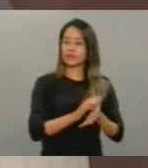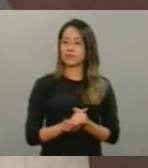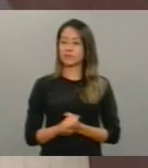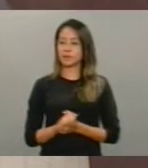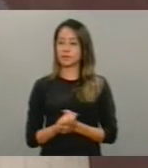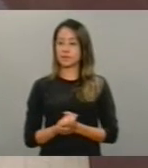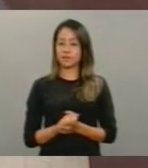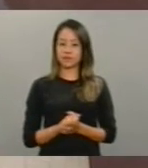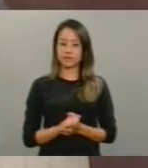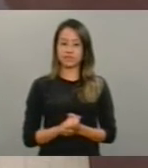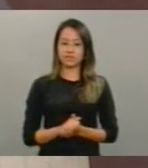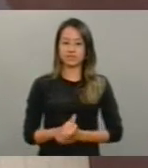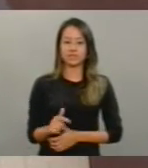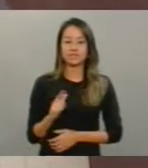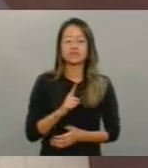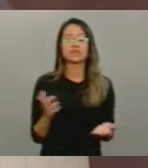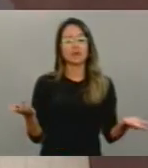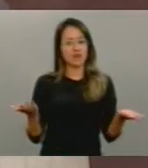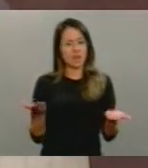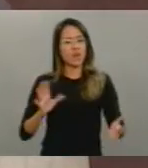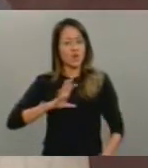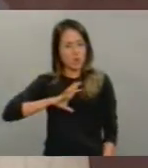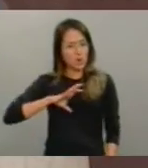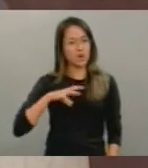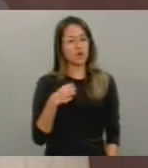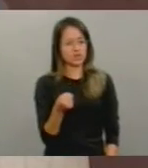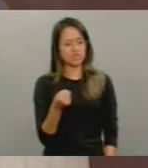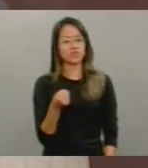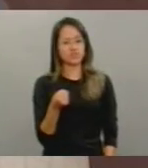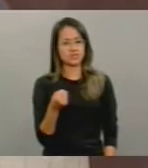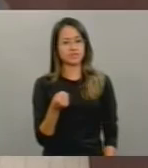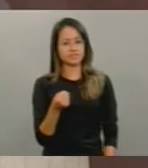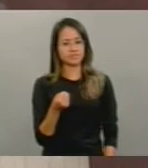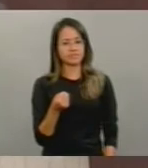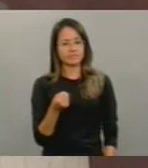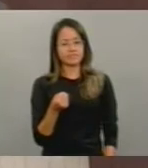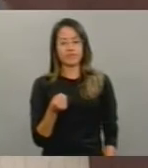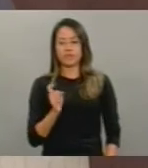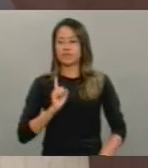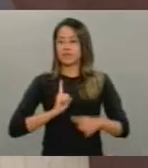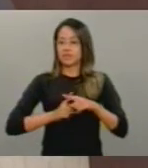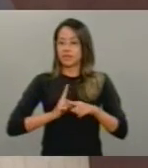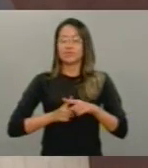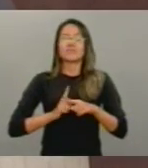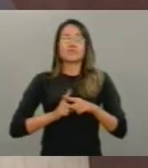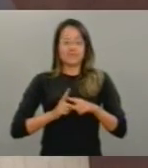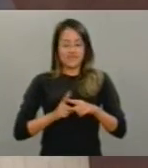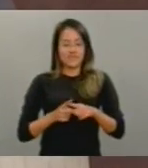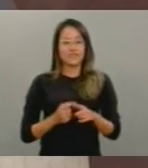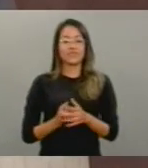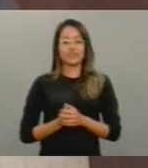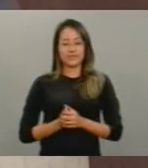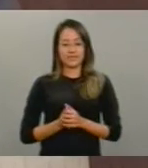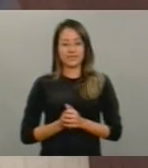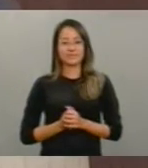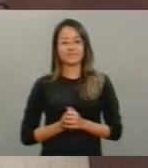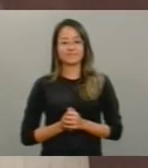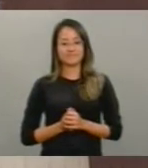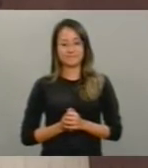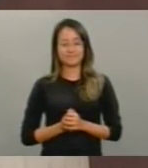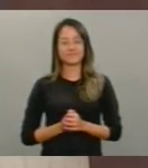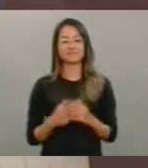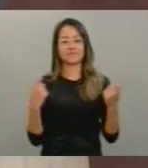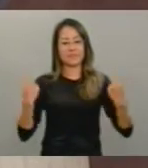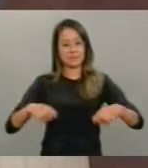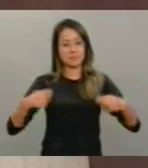É preciso ser muito corajosa para se levantar contra séculos de opressão machista. É preciso ser